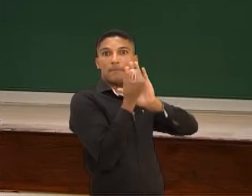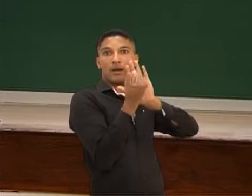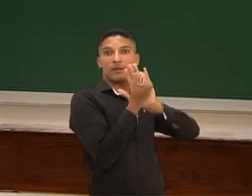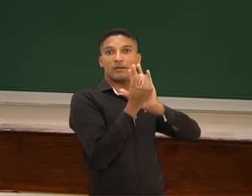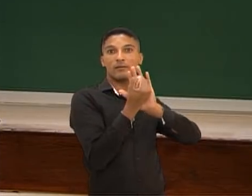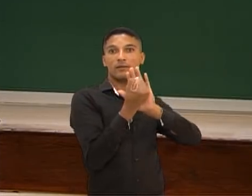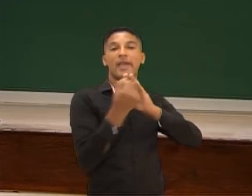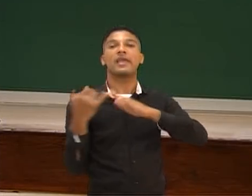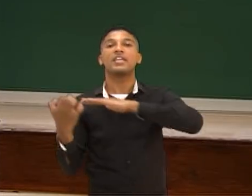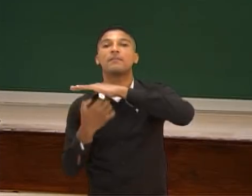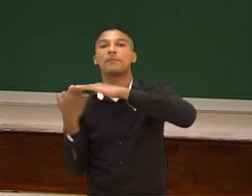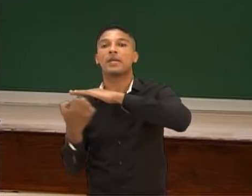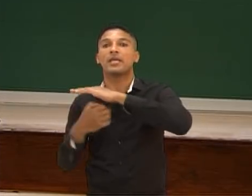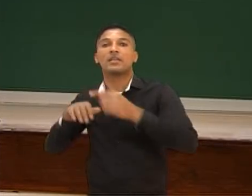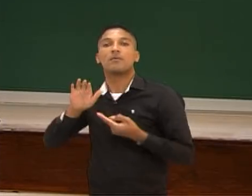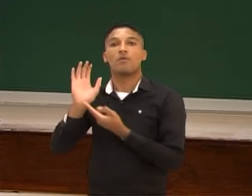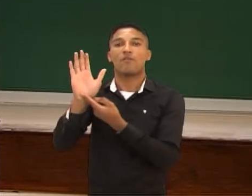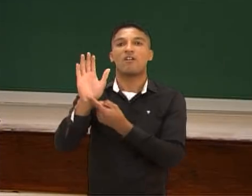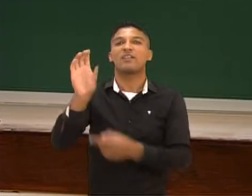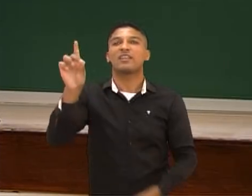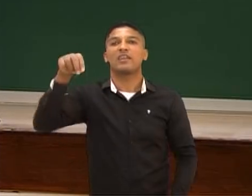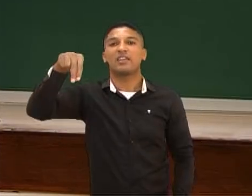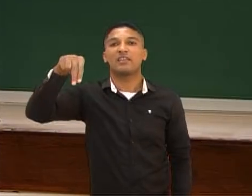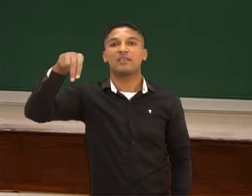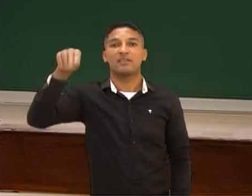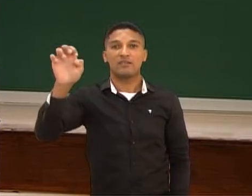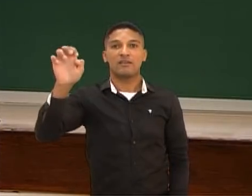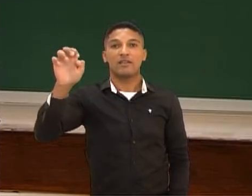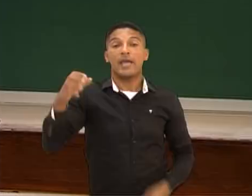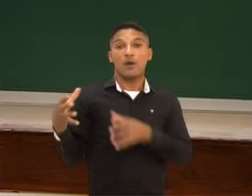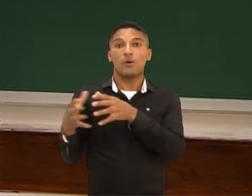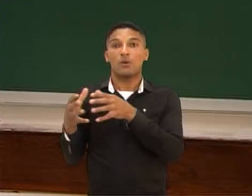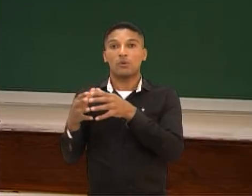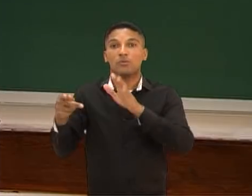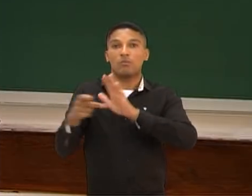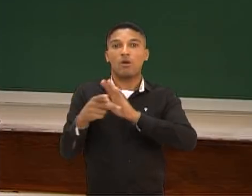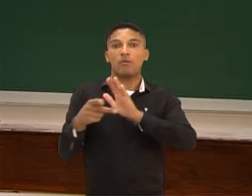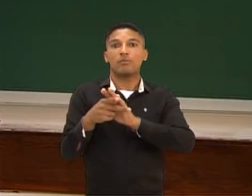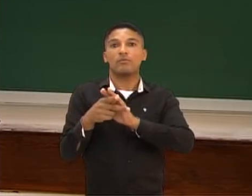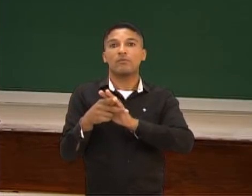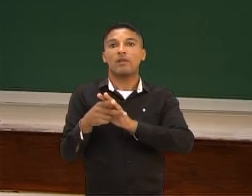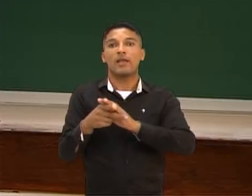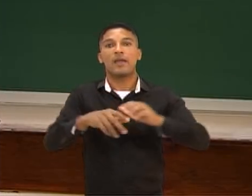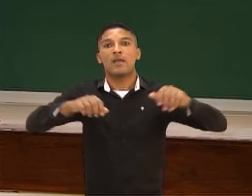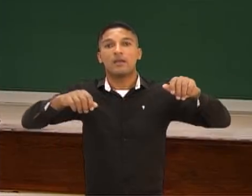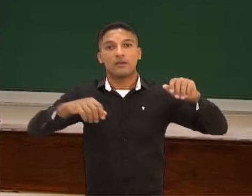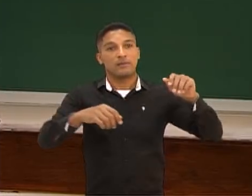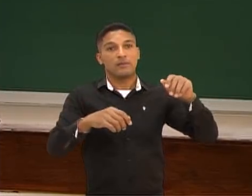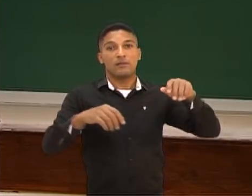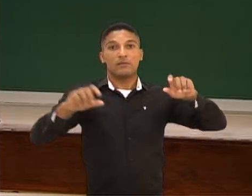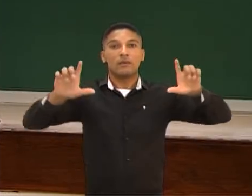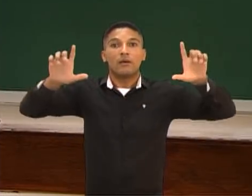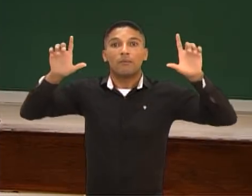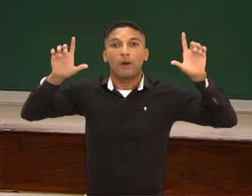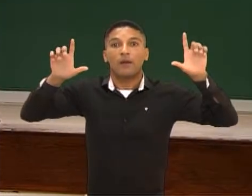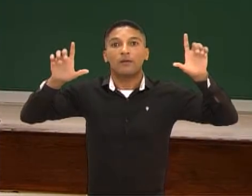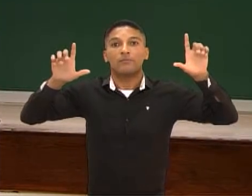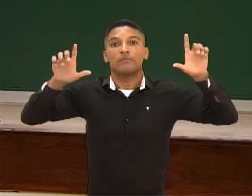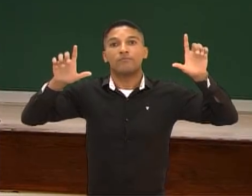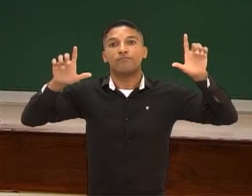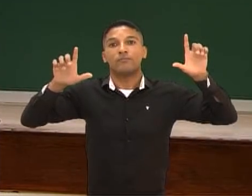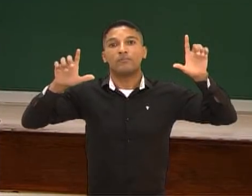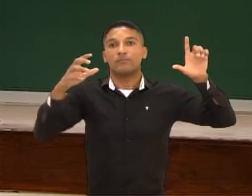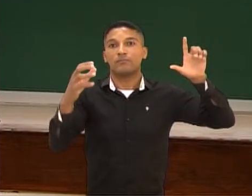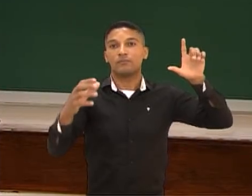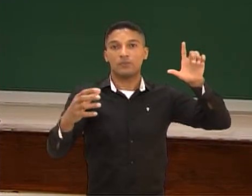patrocinadores, né? Somos DME, Grupo DME, que é o grupo que está patrocinando essa campanha publicitária, né? Então, esse grupo que está